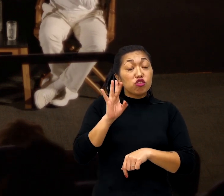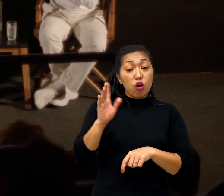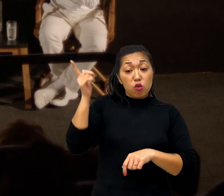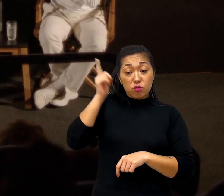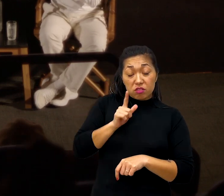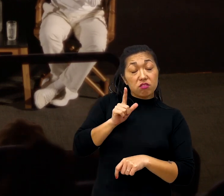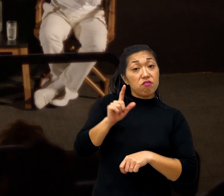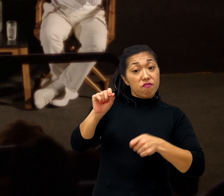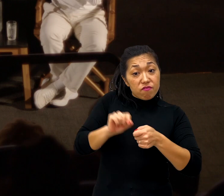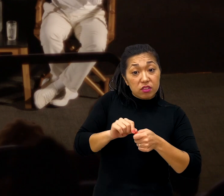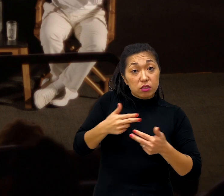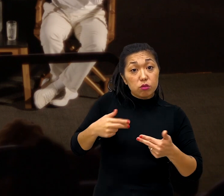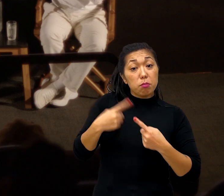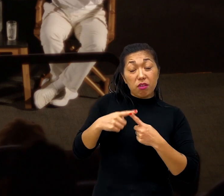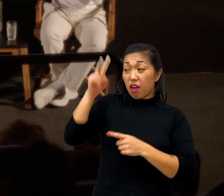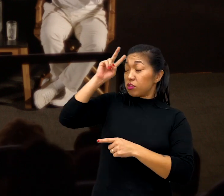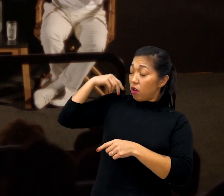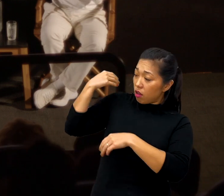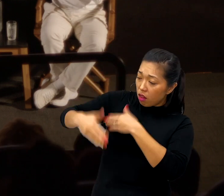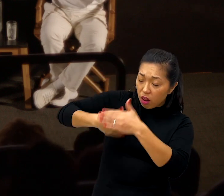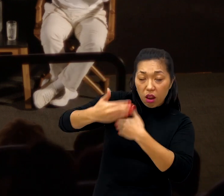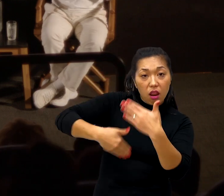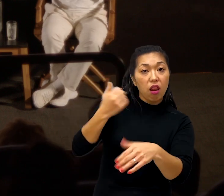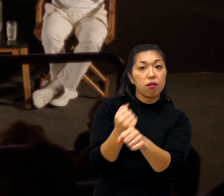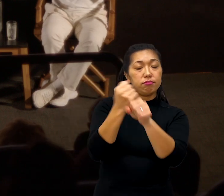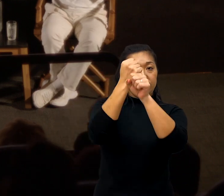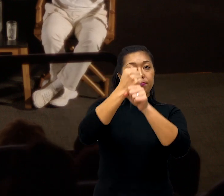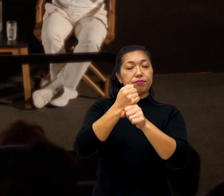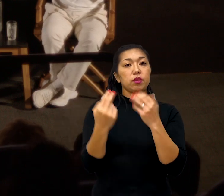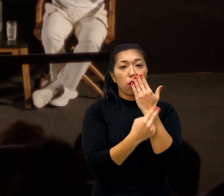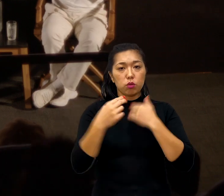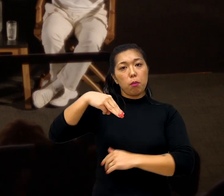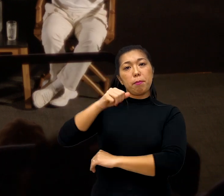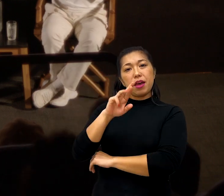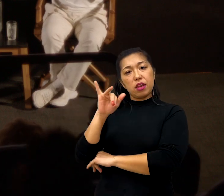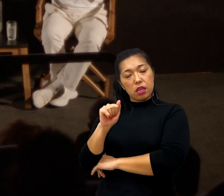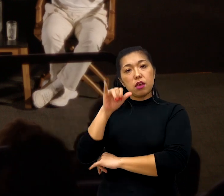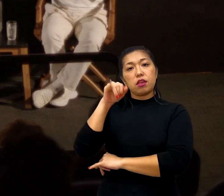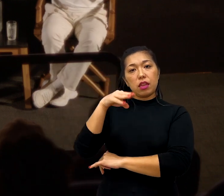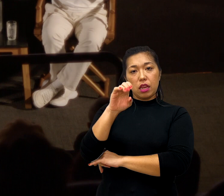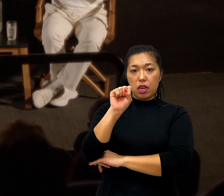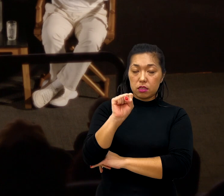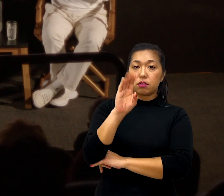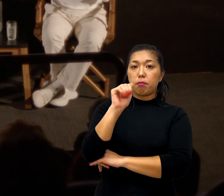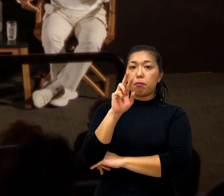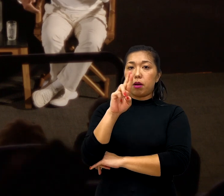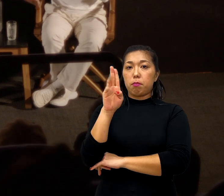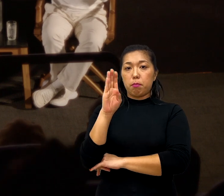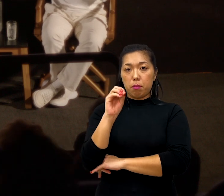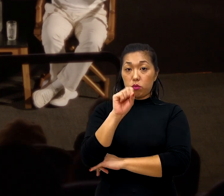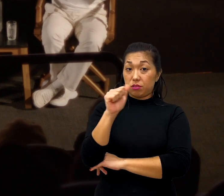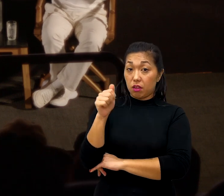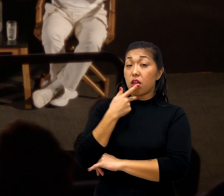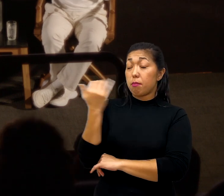essa história. A Maria Inês Barbosa, né, ela sempre diz assim, Diosmar, No dia que a gente